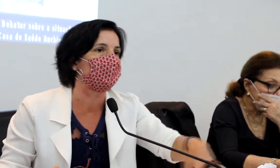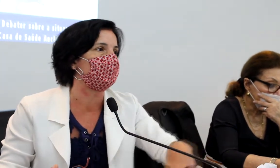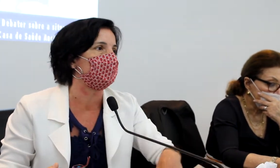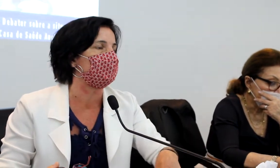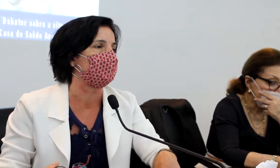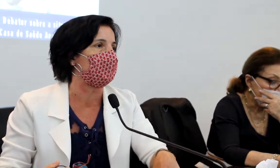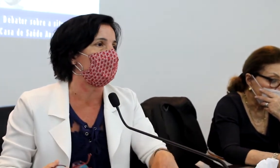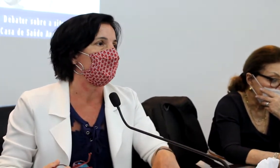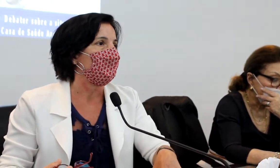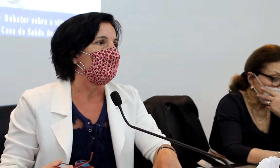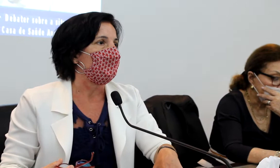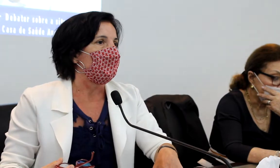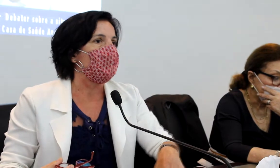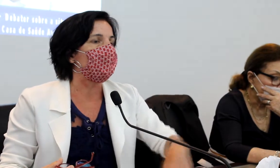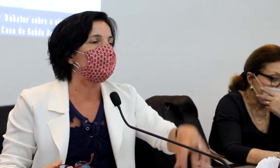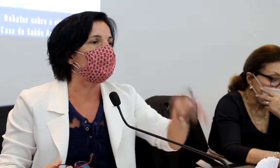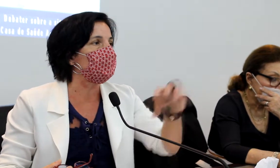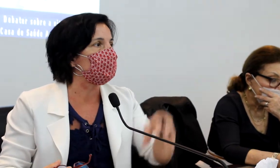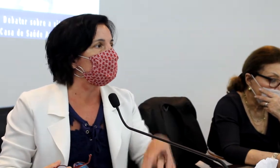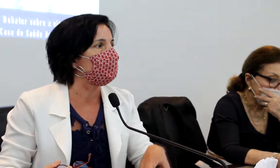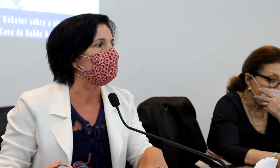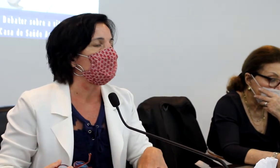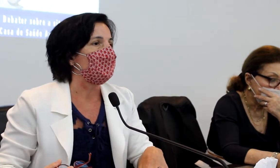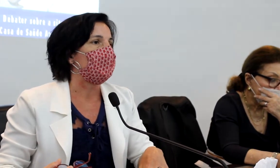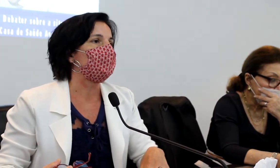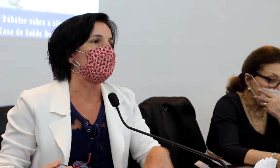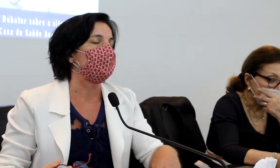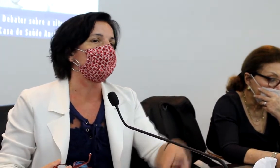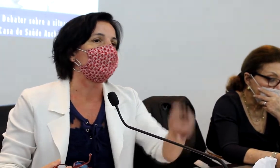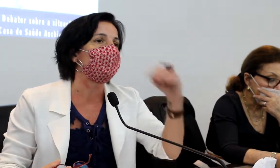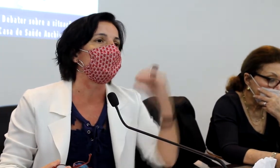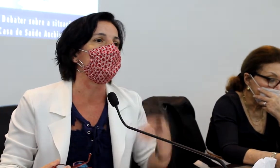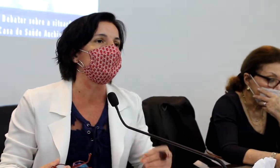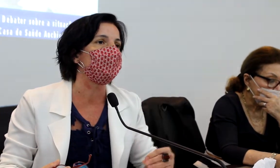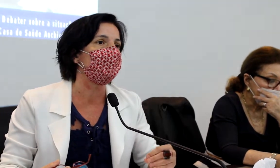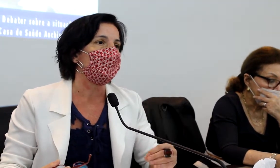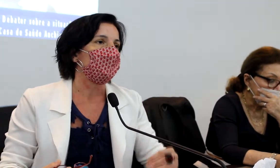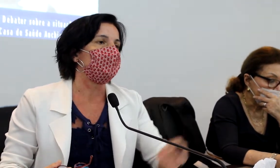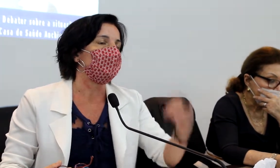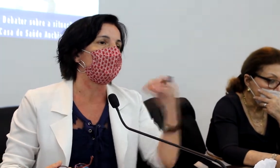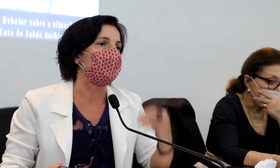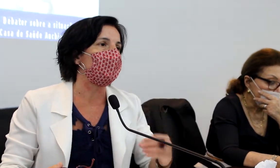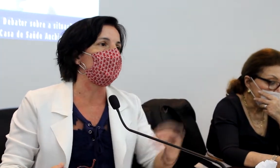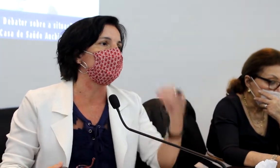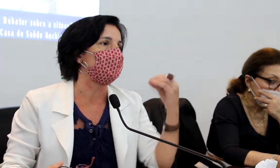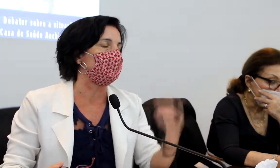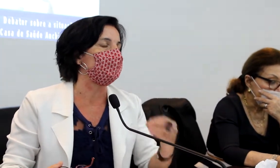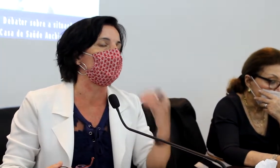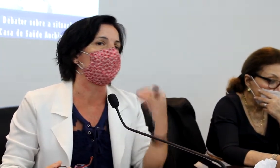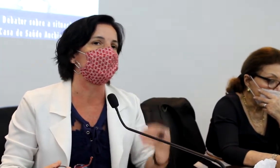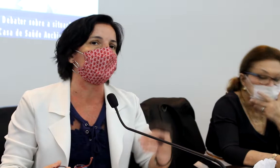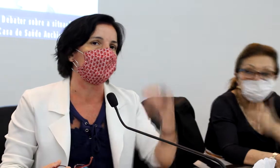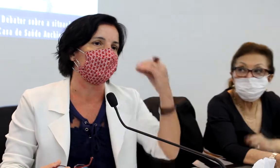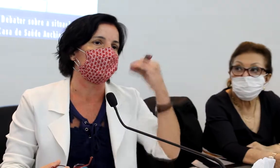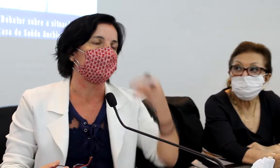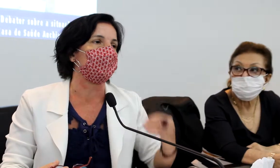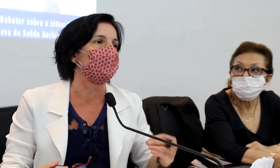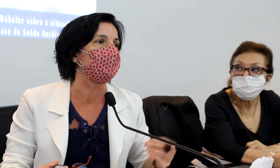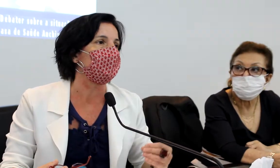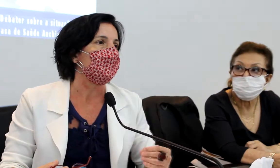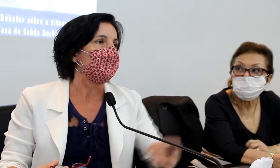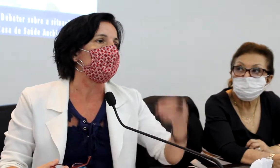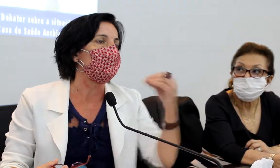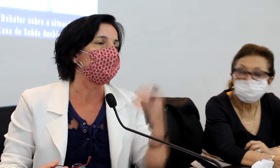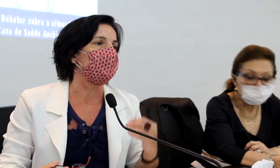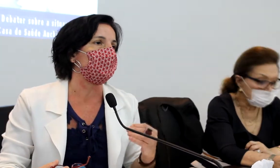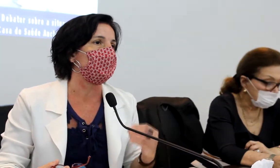que as pessoas têm que tirar. Eu acho um absurdo, acho que a gente está falindo de ver o Anchieta escorrendo pelas nossas